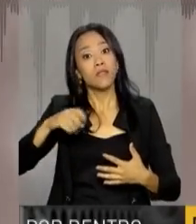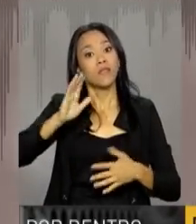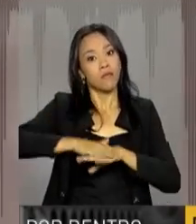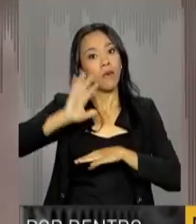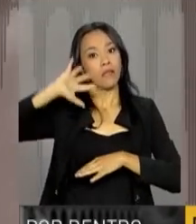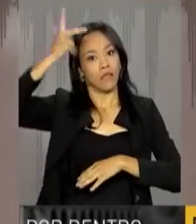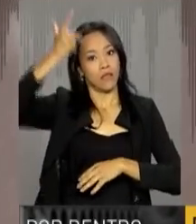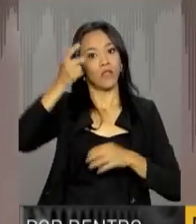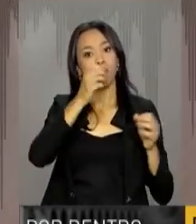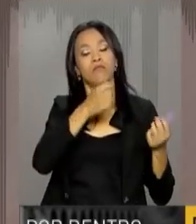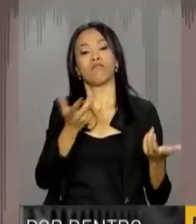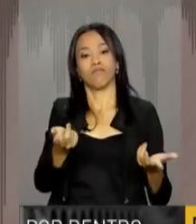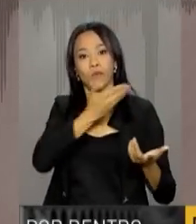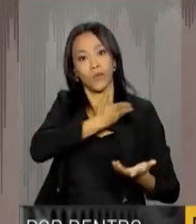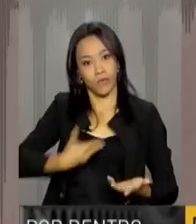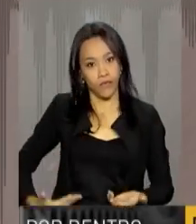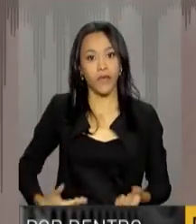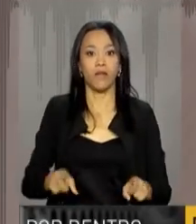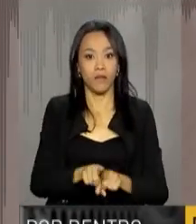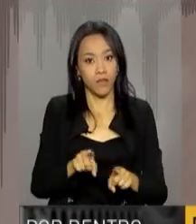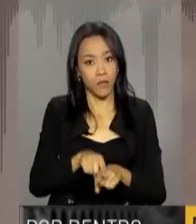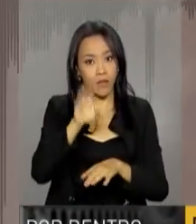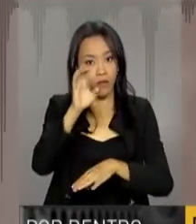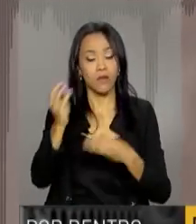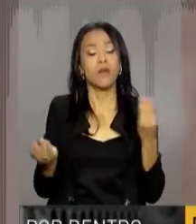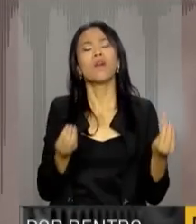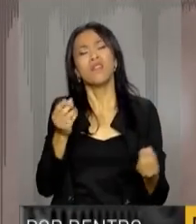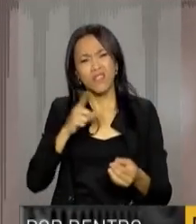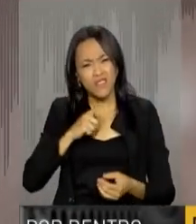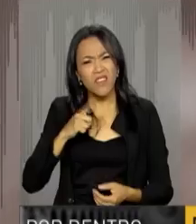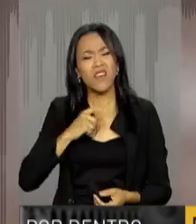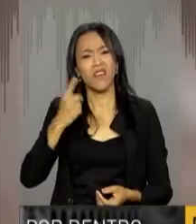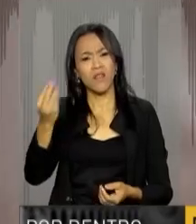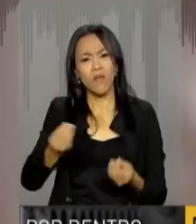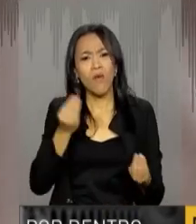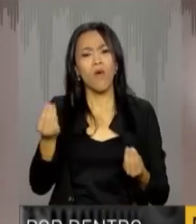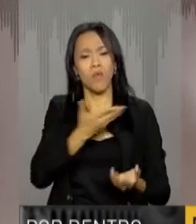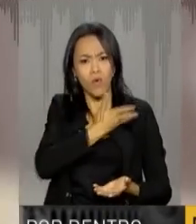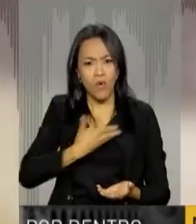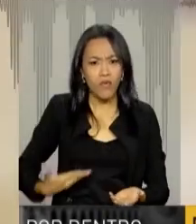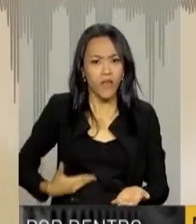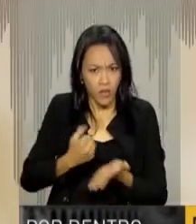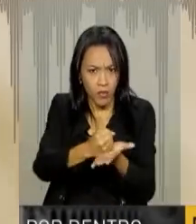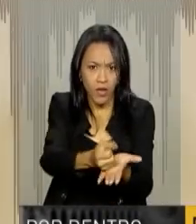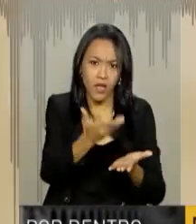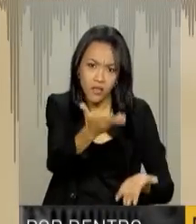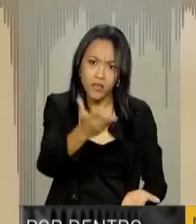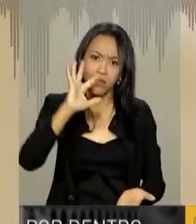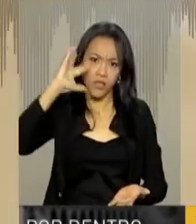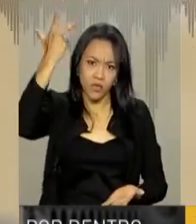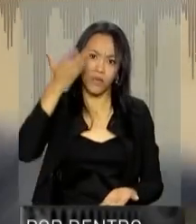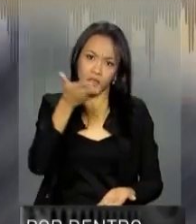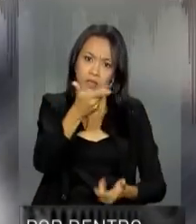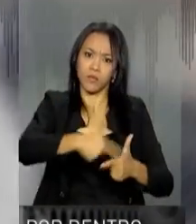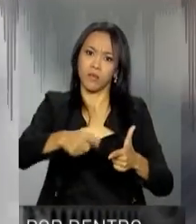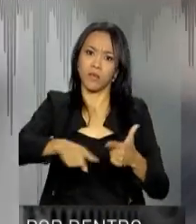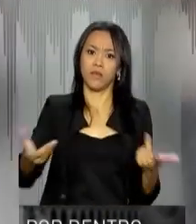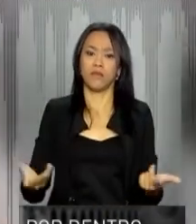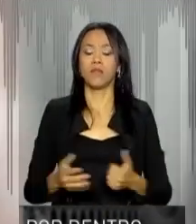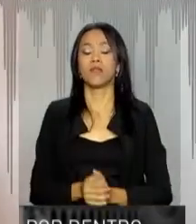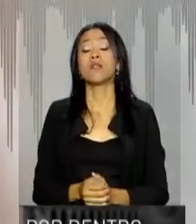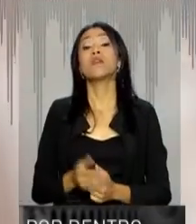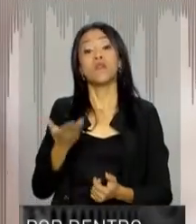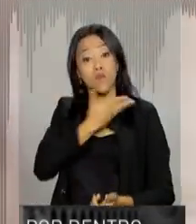do estadual para amenizar essa situação existe alguma forma de governo federal apoiar o governo federal já está apoiando